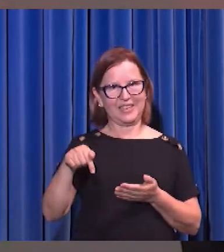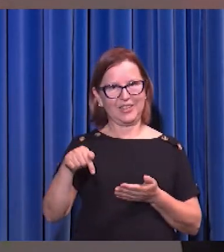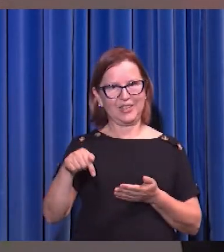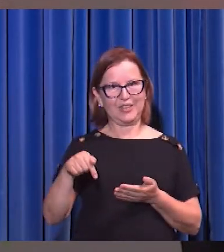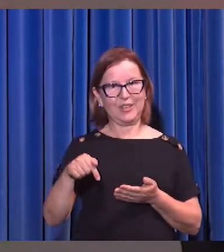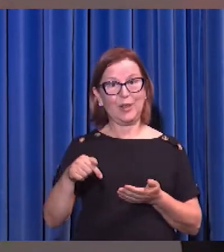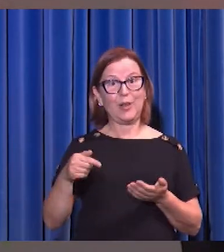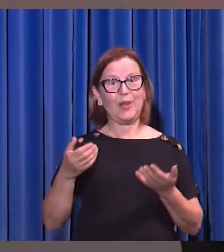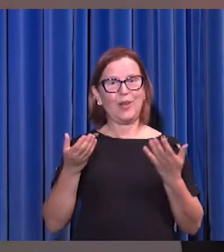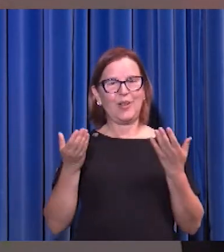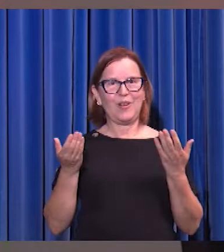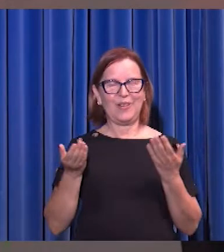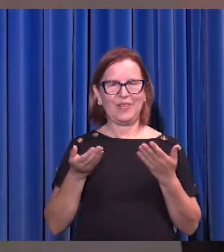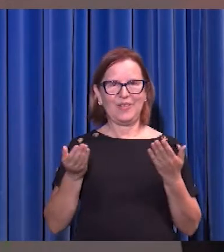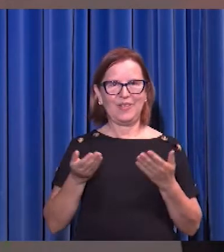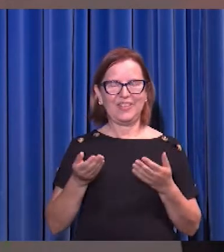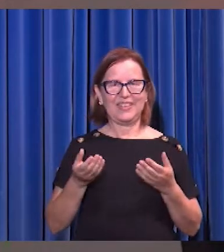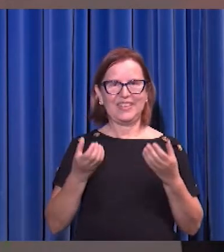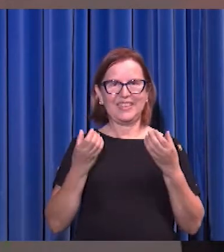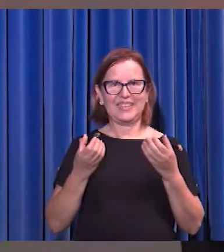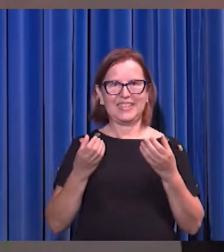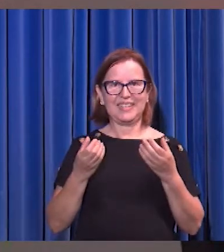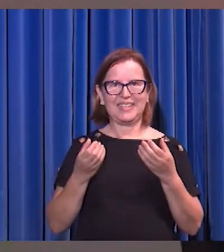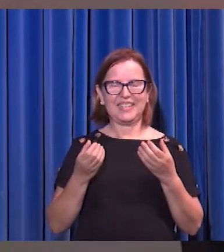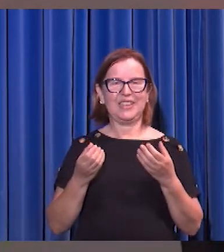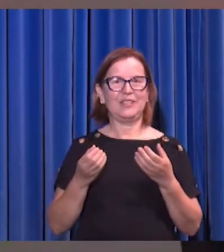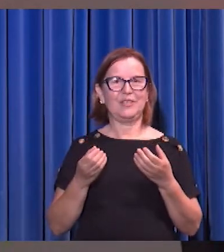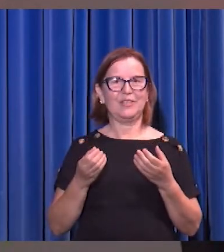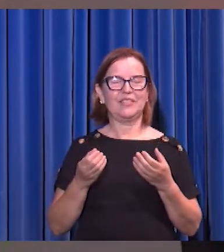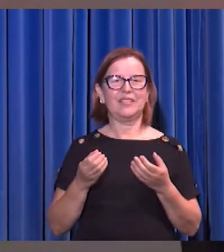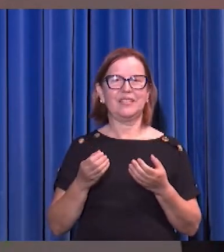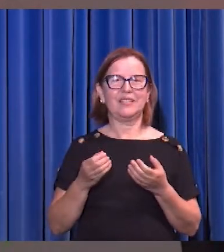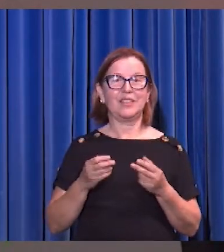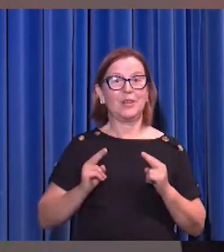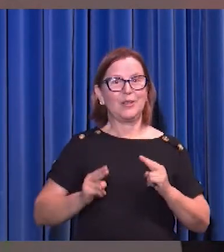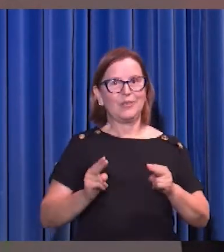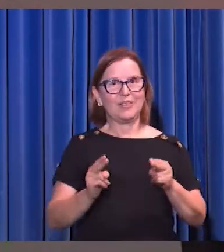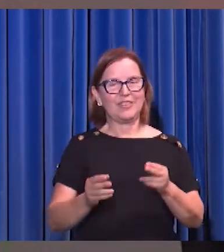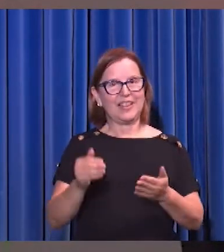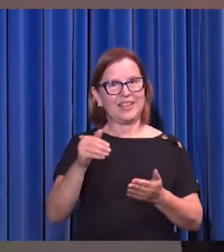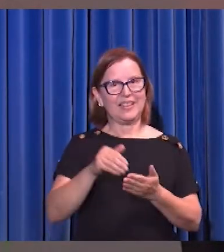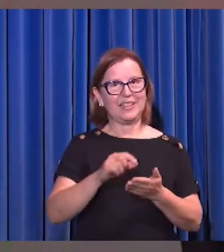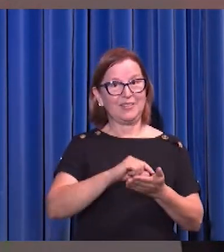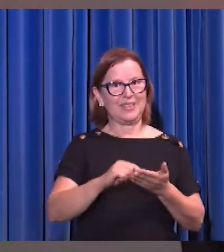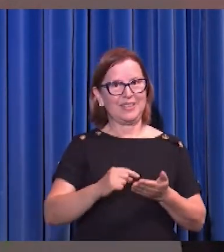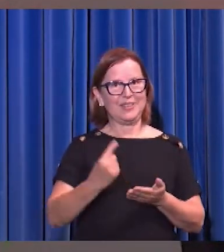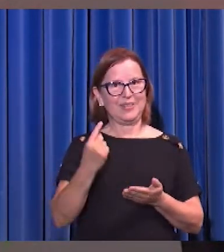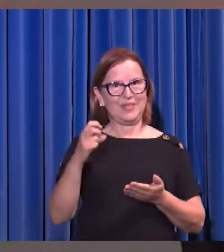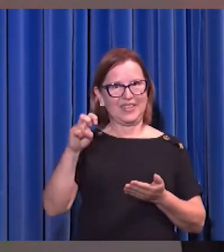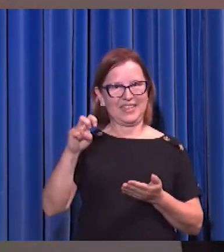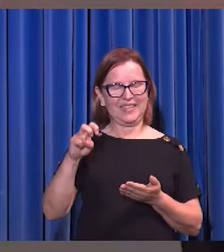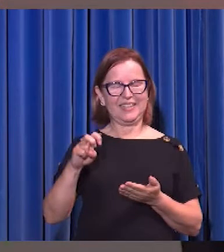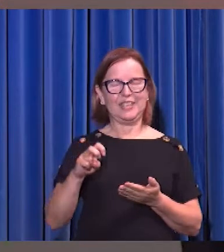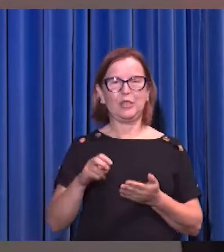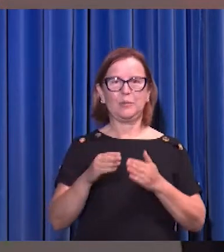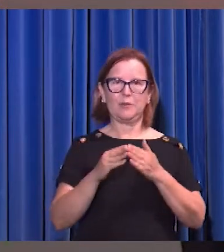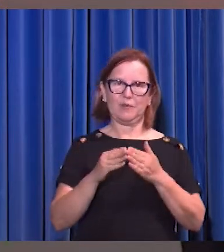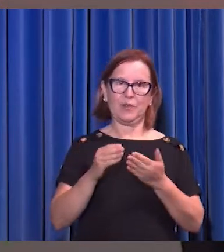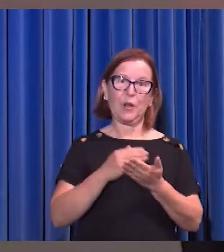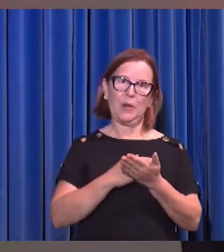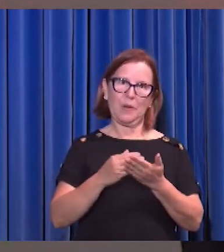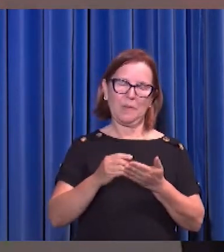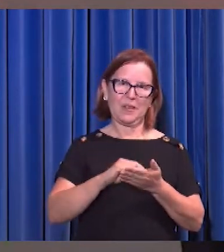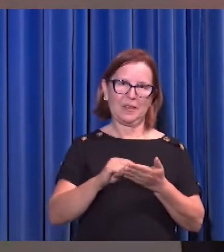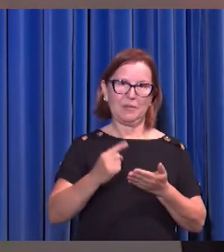pretendemos meditar do versículo 8 até o versículo 15, mas eu pediria que você, Vanderlei, lesse todo o texto para nós, do 1 ao 15, por